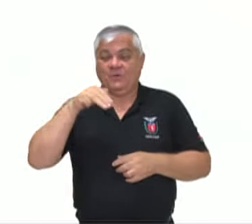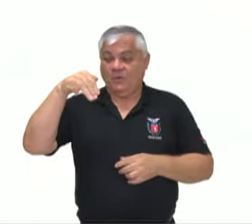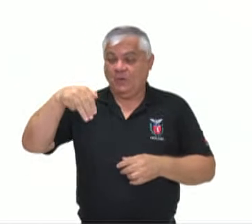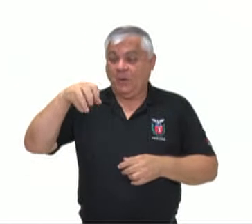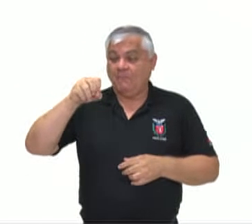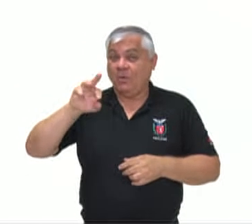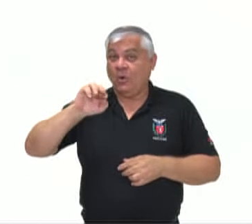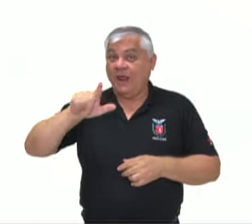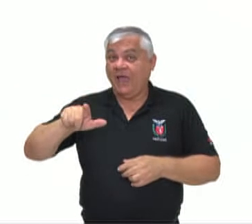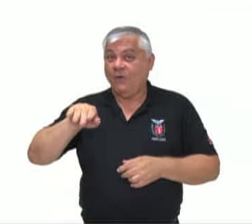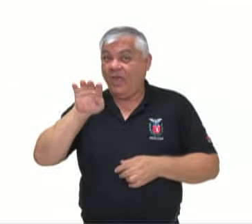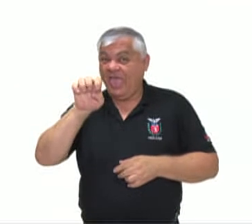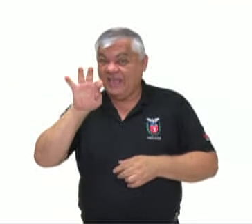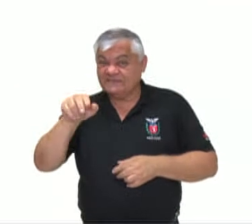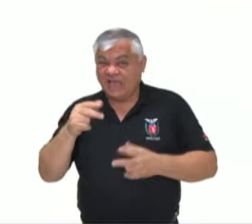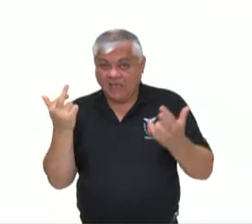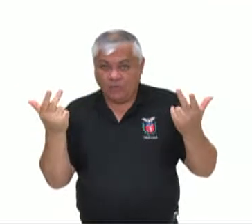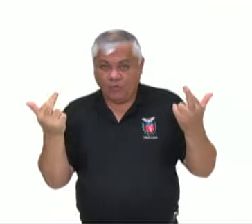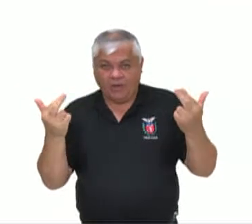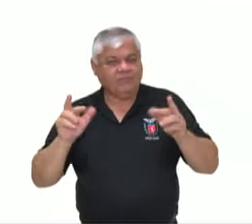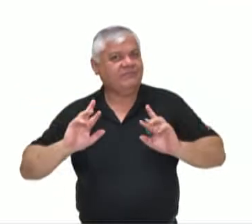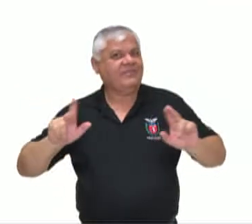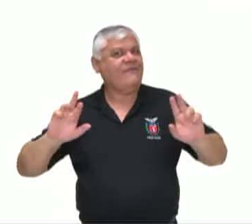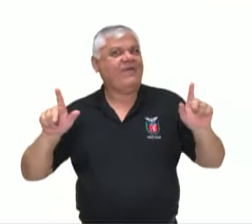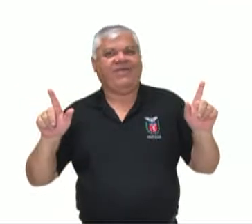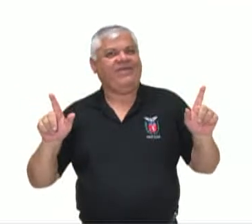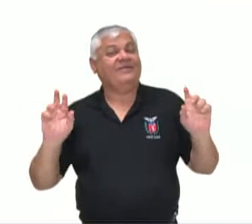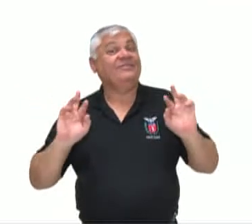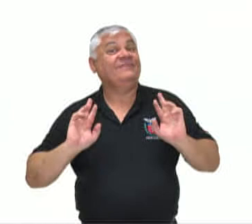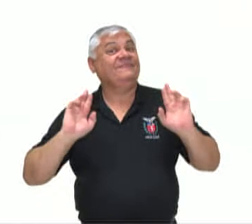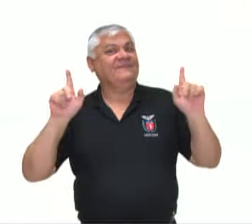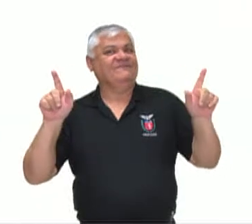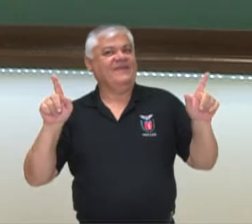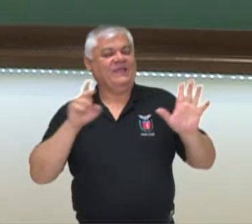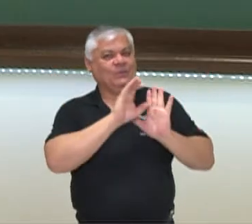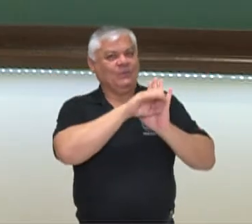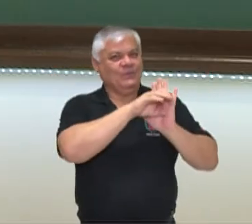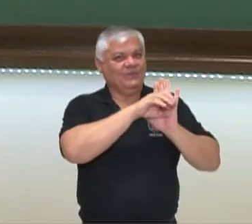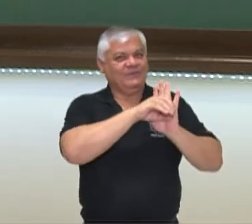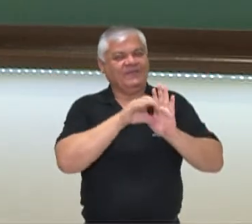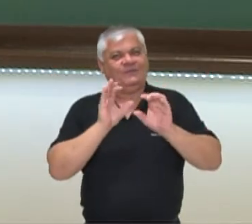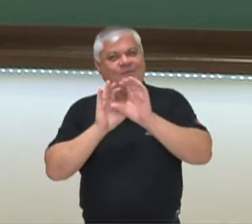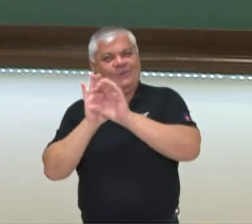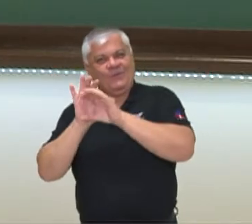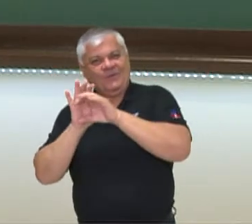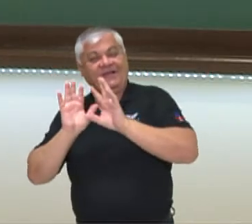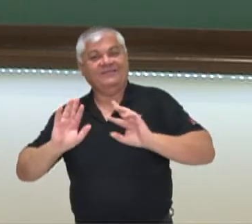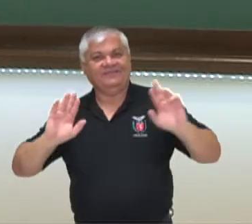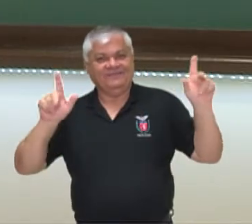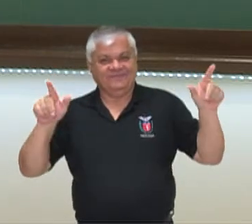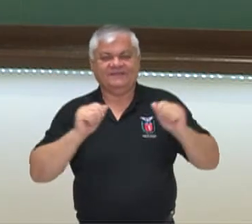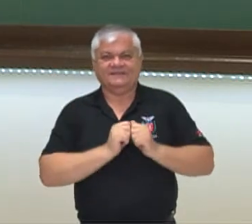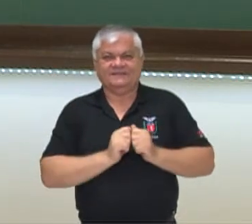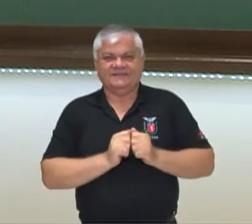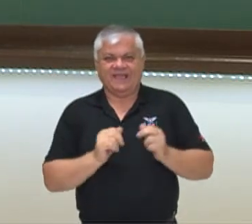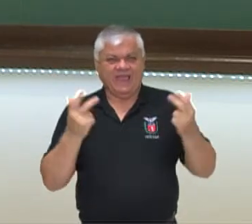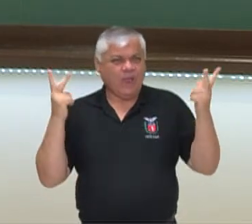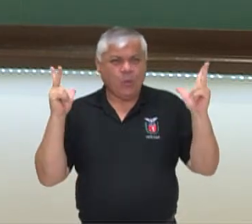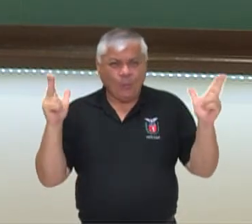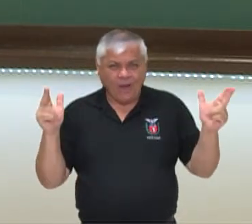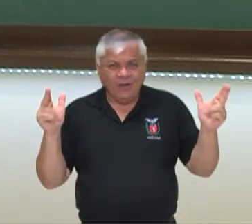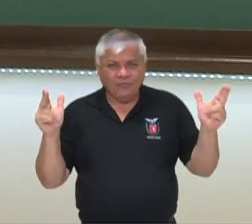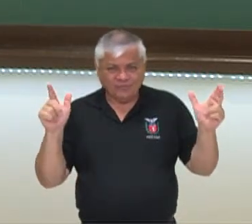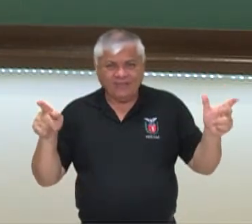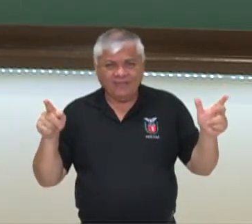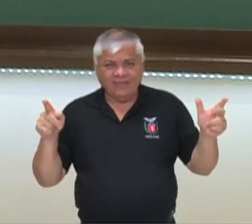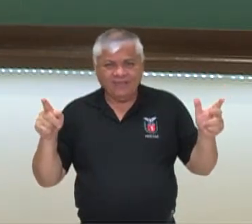são sinônimos? Não, né? São palavras aí, conceitos parecidos, mas não são sinônimos. Ambos têm um caráter universal?